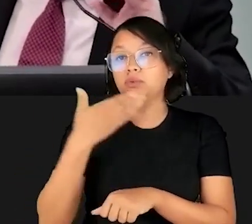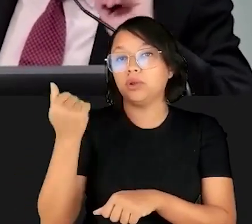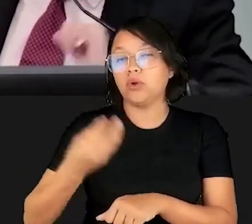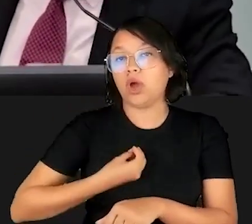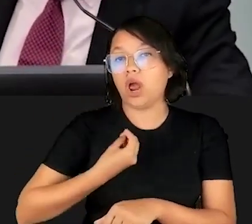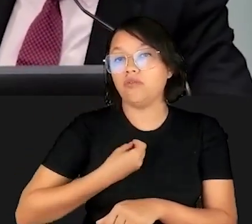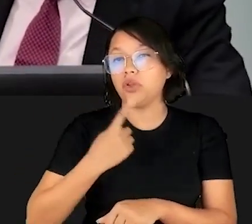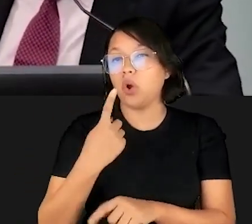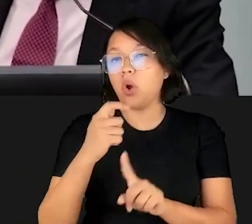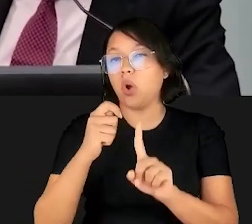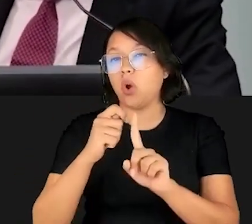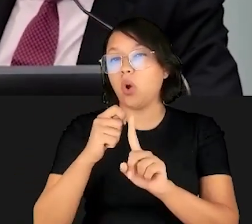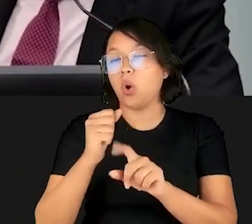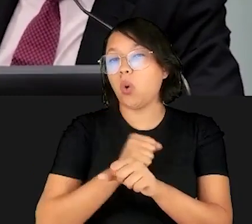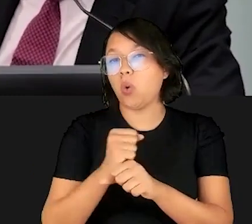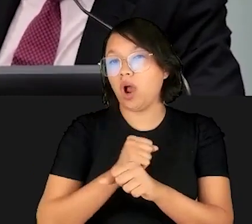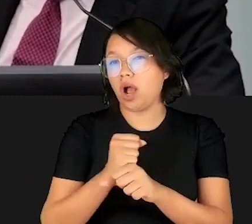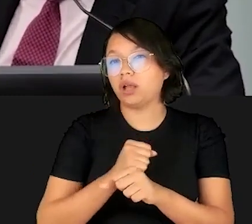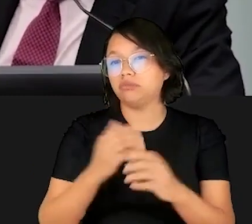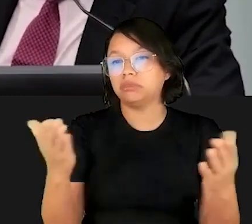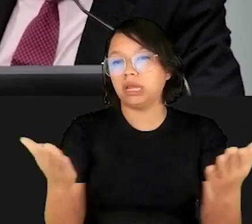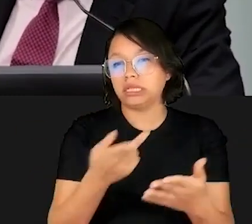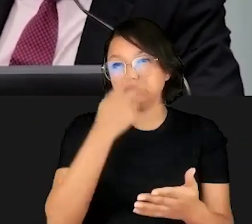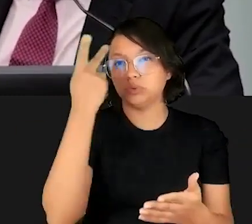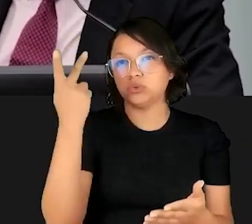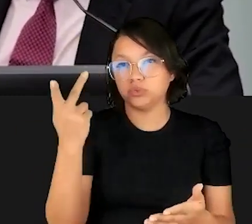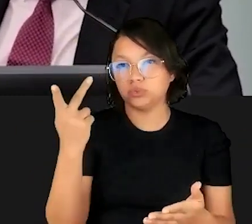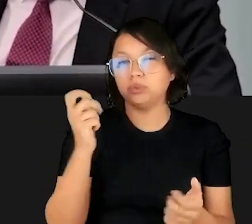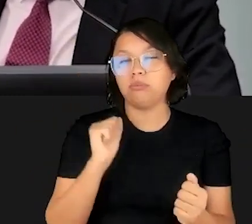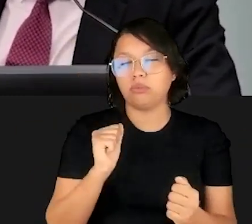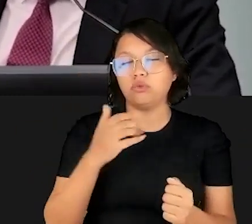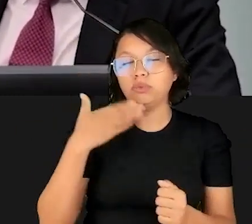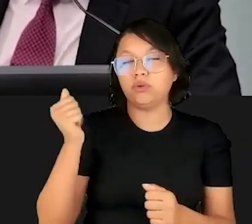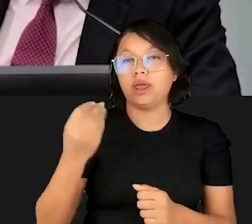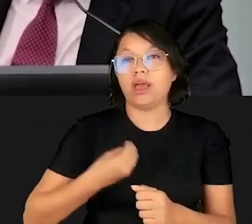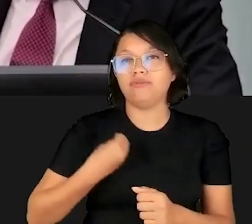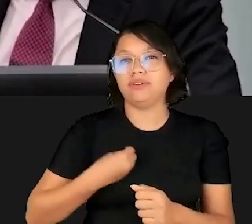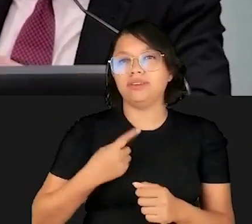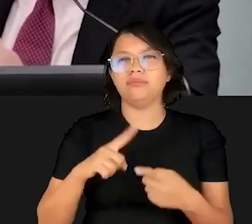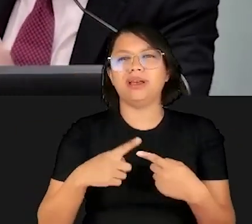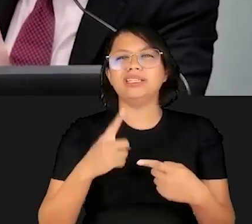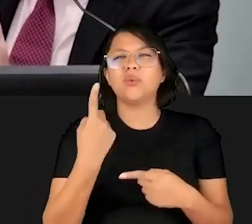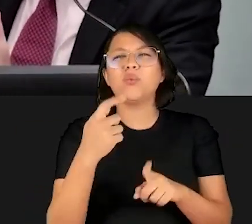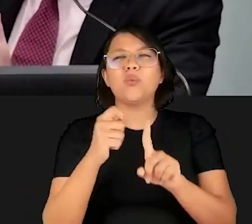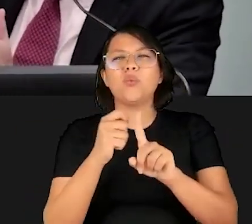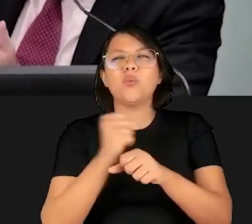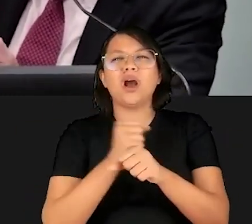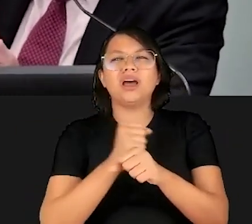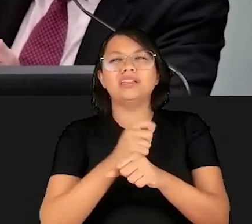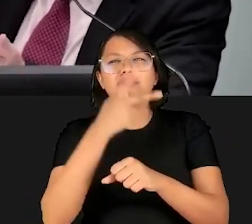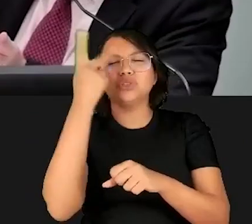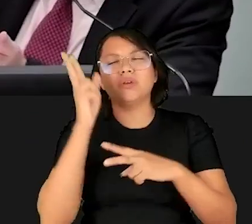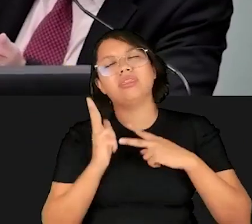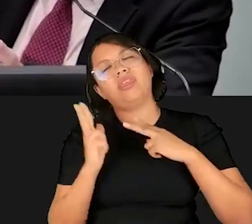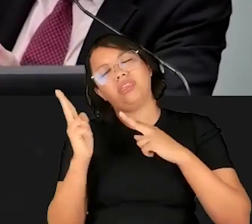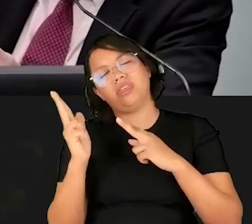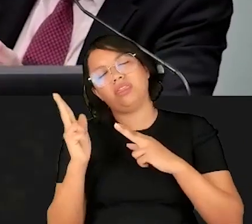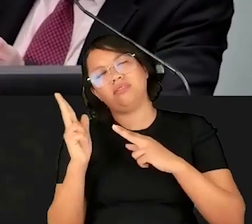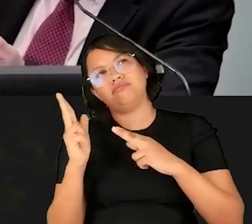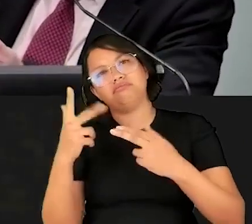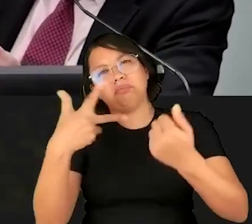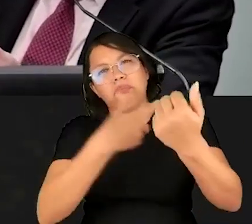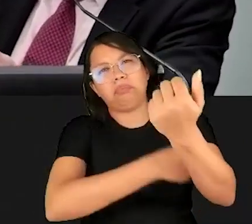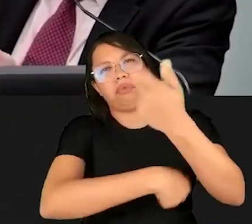esse ano inteiro deitado numa cama entubado. Qual foi a qualidade de vida que ele teve? Então, o quali, ele faz o seguinte, ele vê quanto tempo o